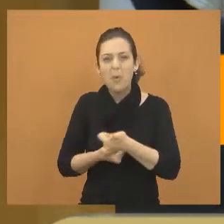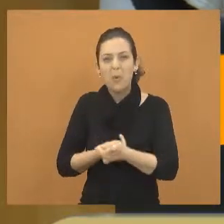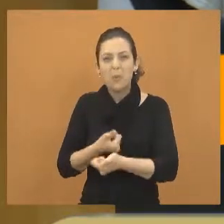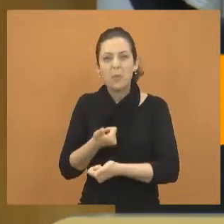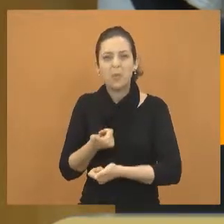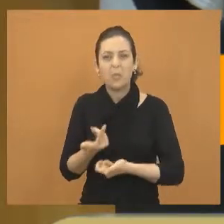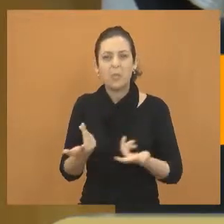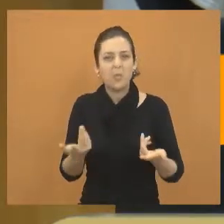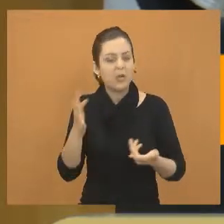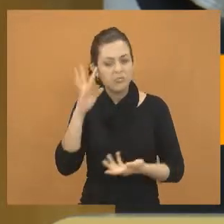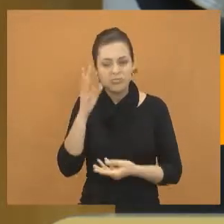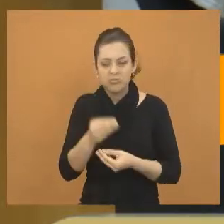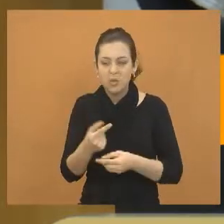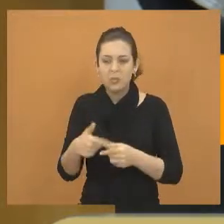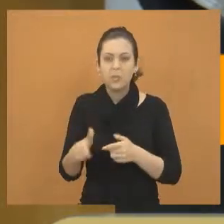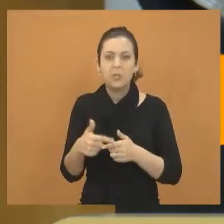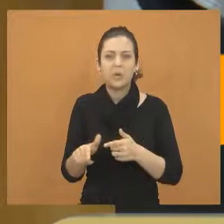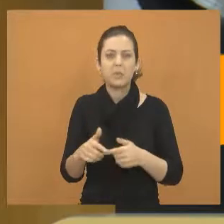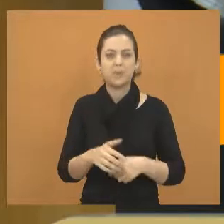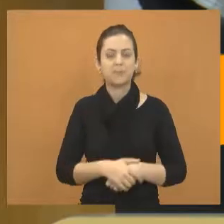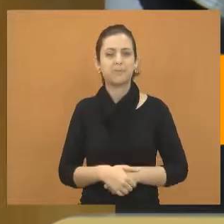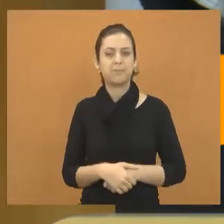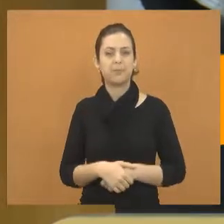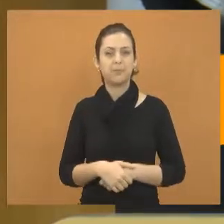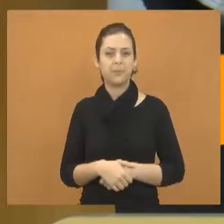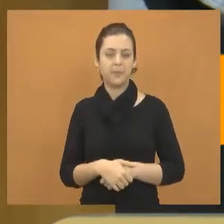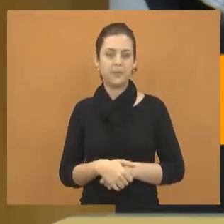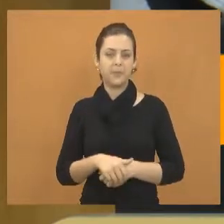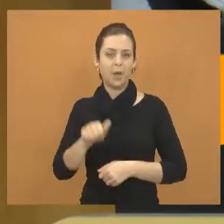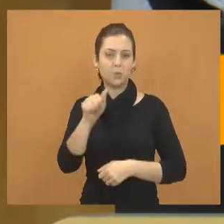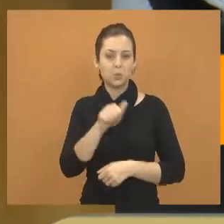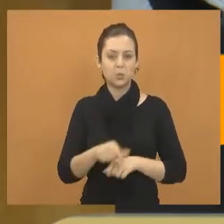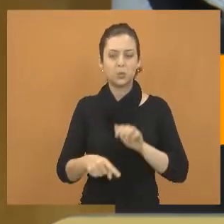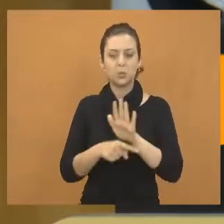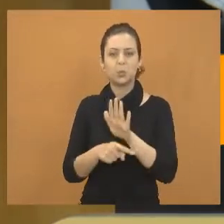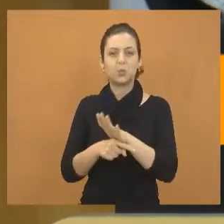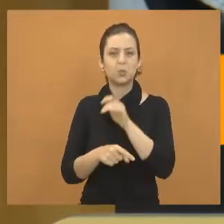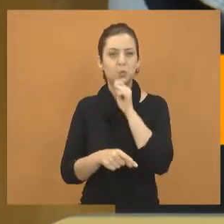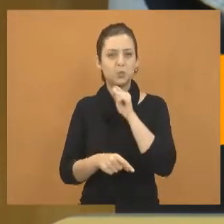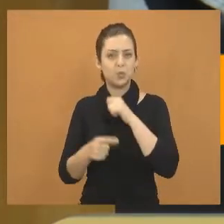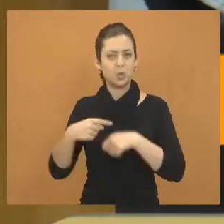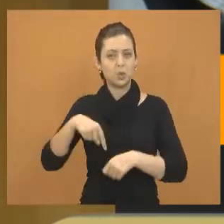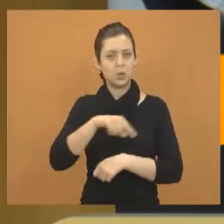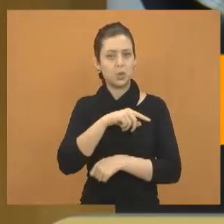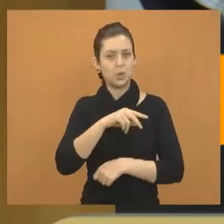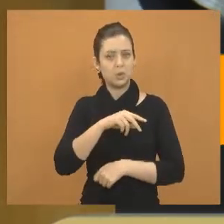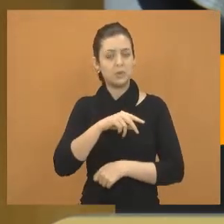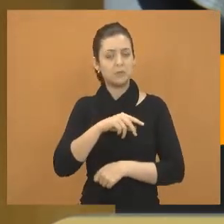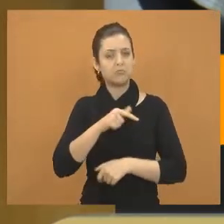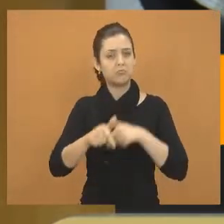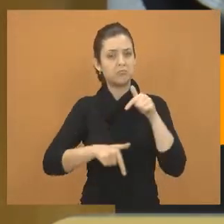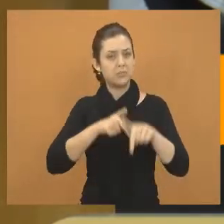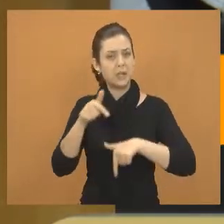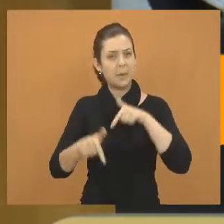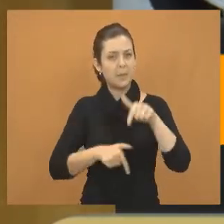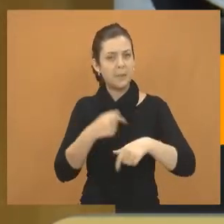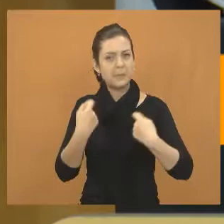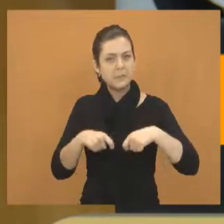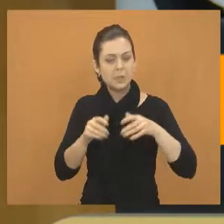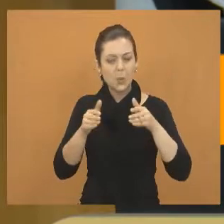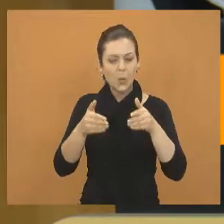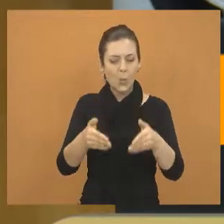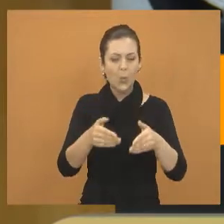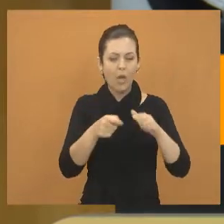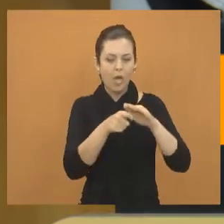não resolve o problema dessas entidades. E esse é o nosso trabalho enquanto vereador, tentar encontrar dentro